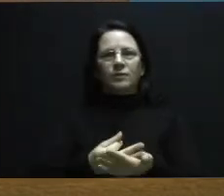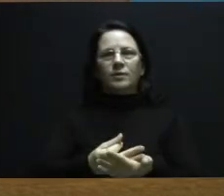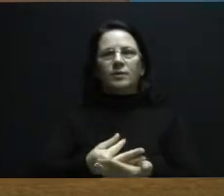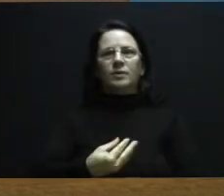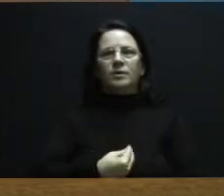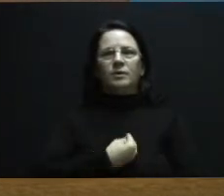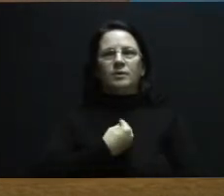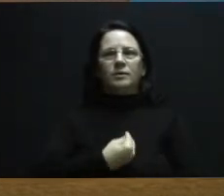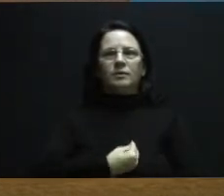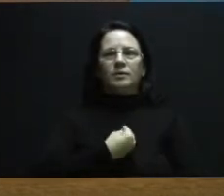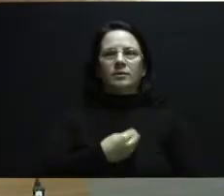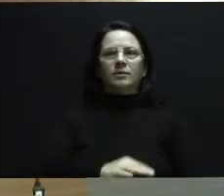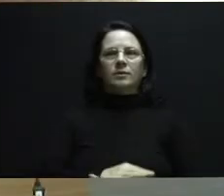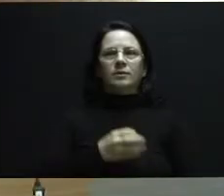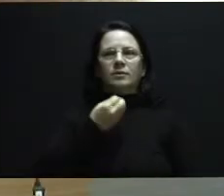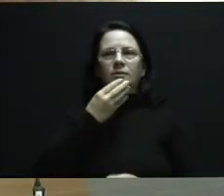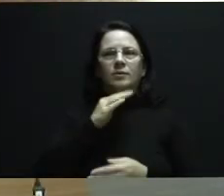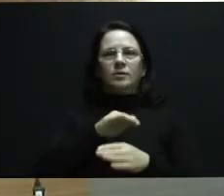todos.